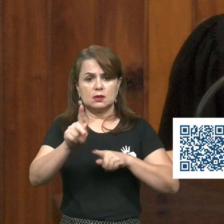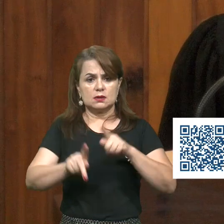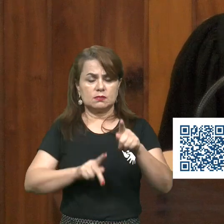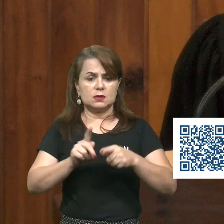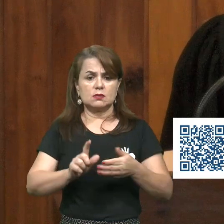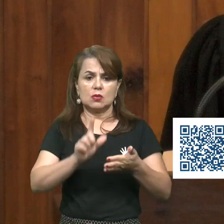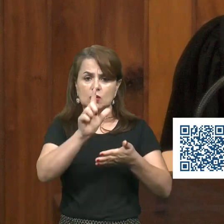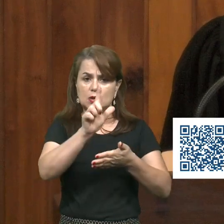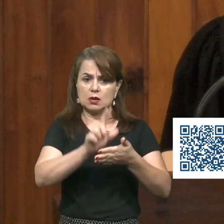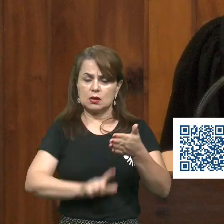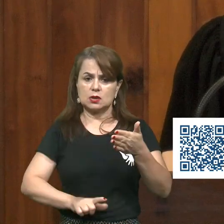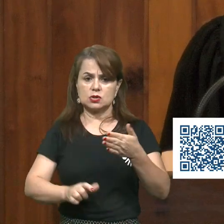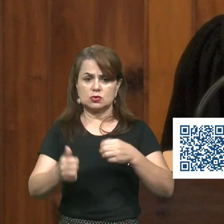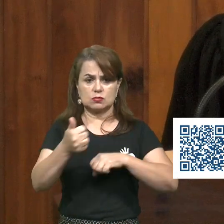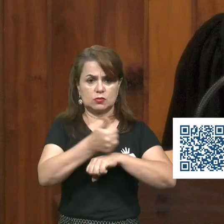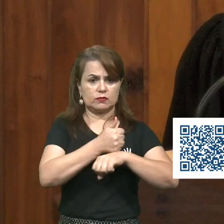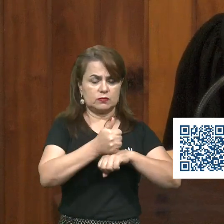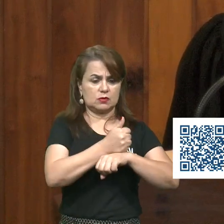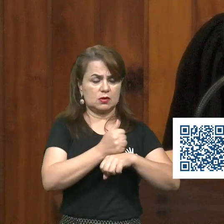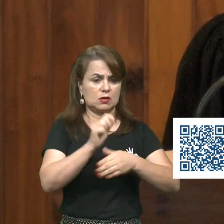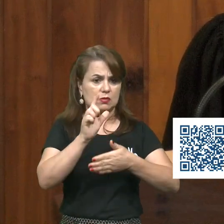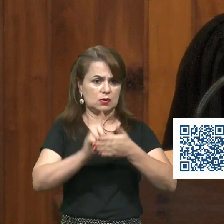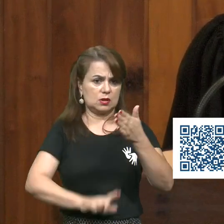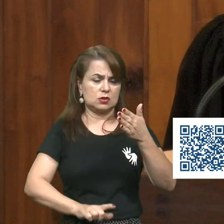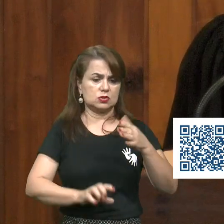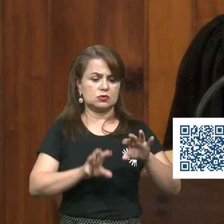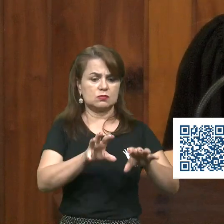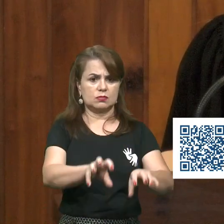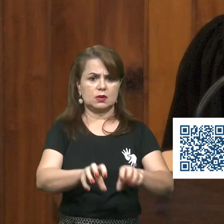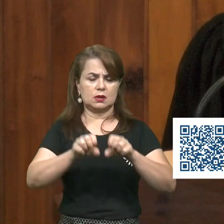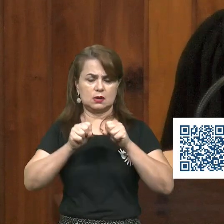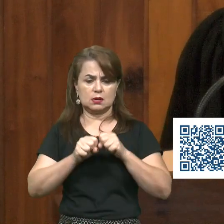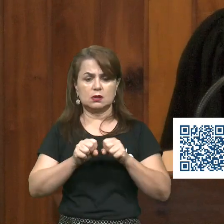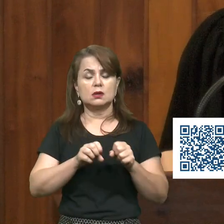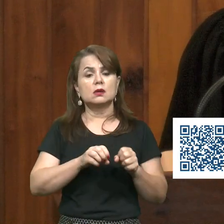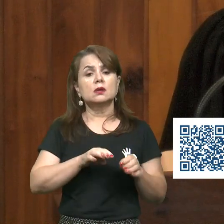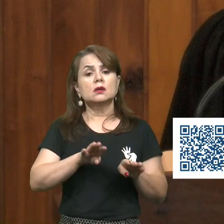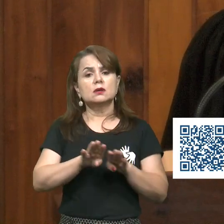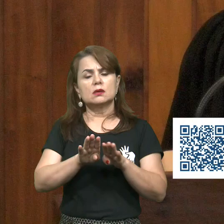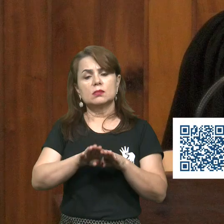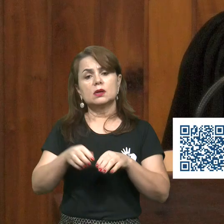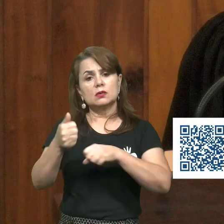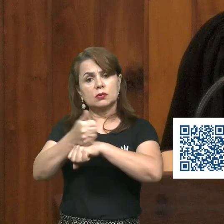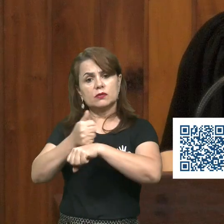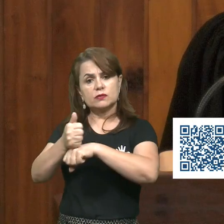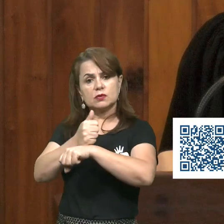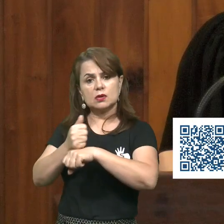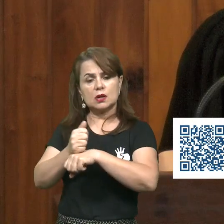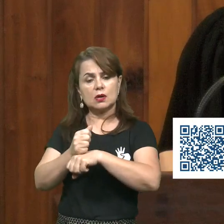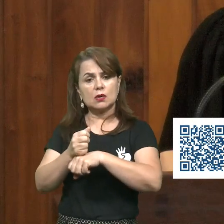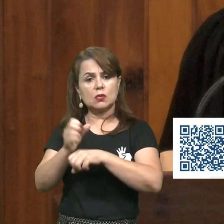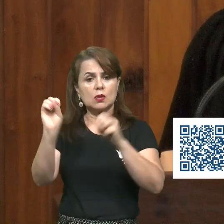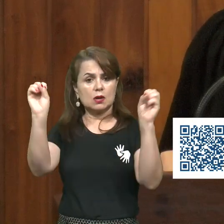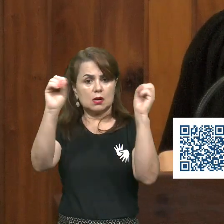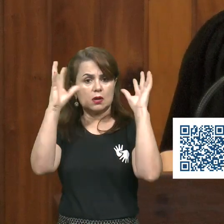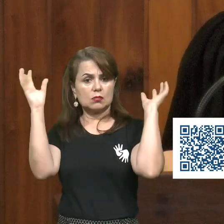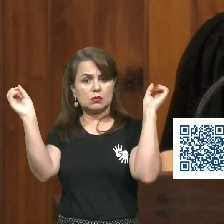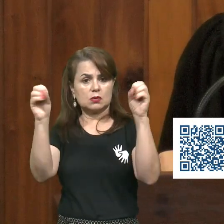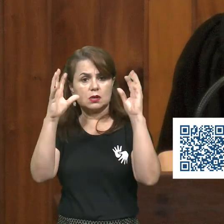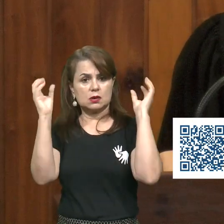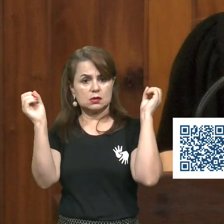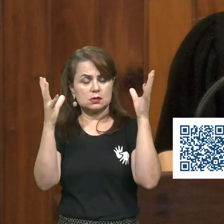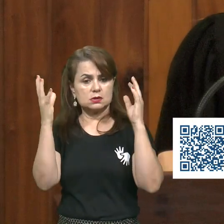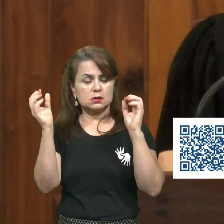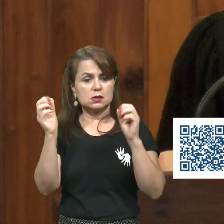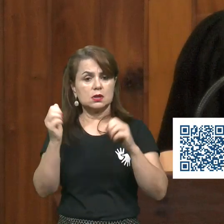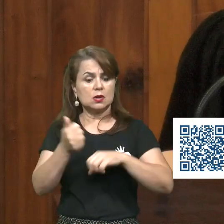limpam, cuidam da nossa cidade, da central de ambulância, do pessoal da fiscalização, dos setores da